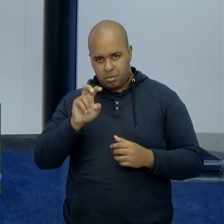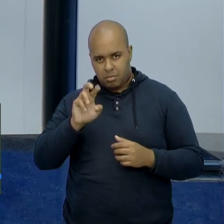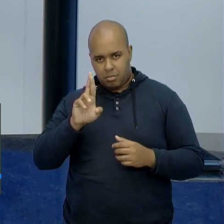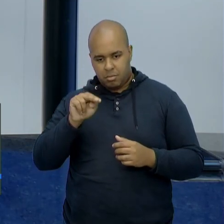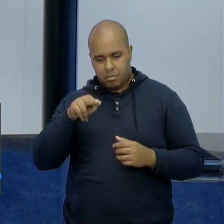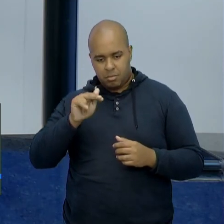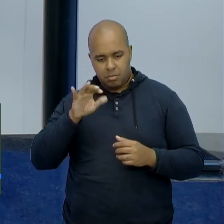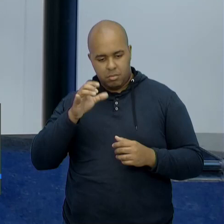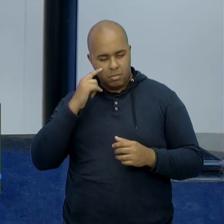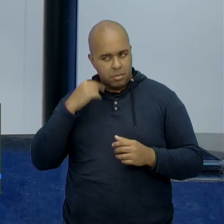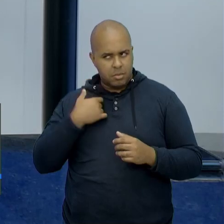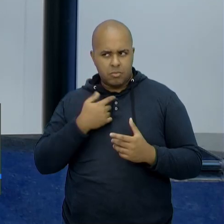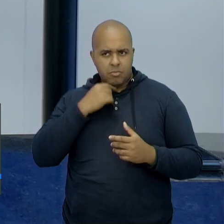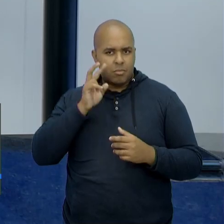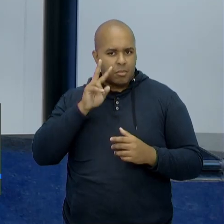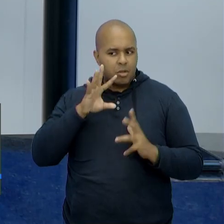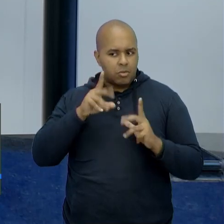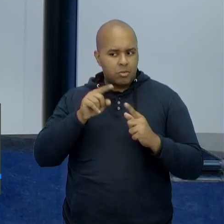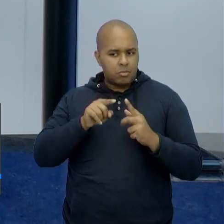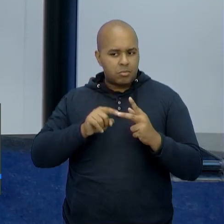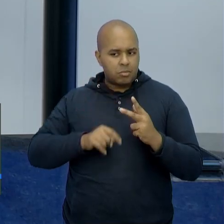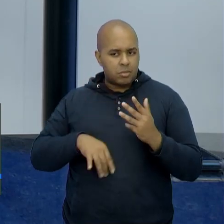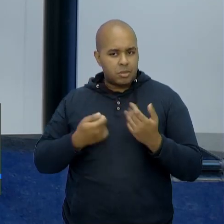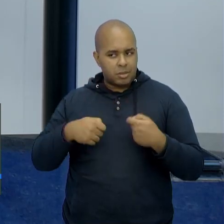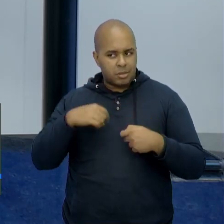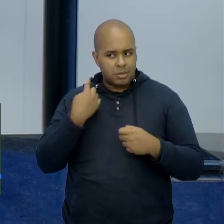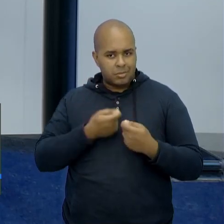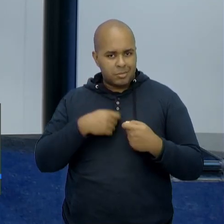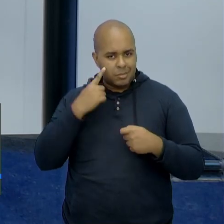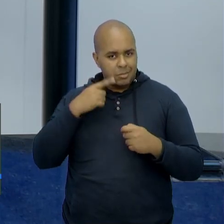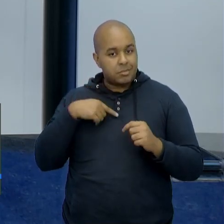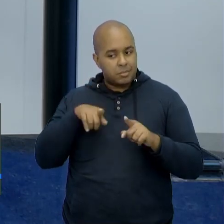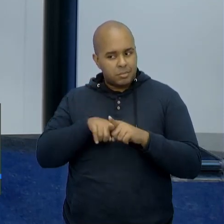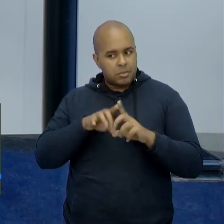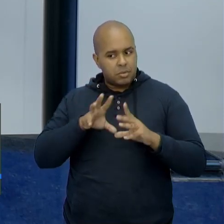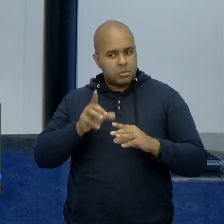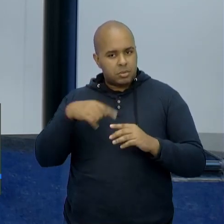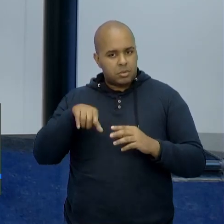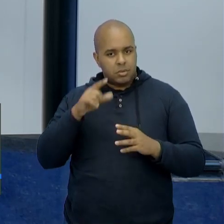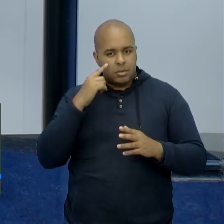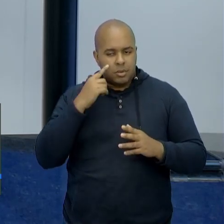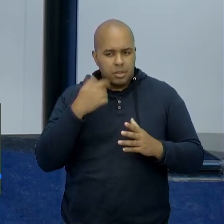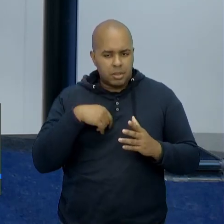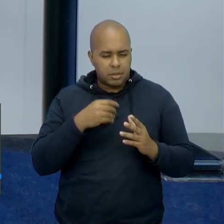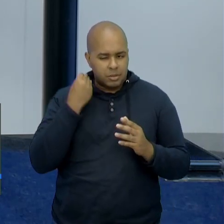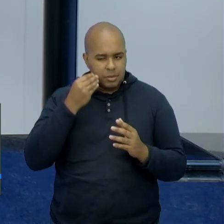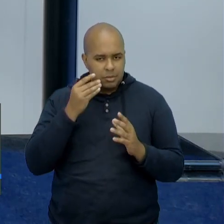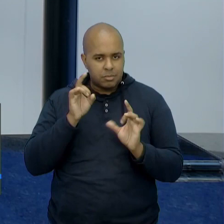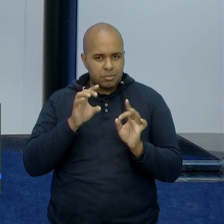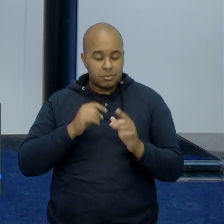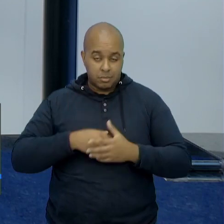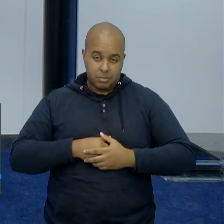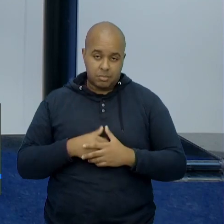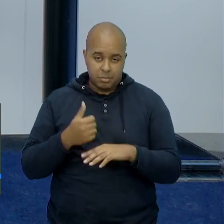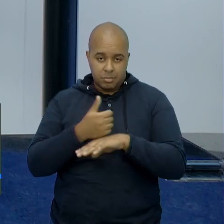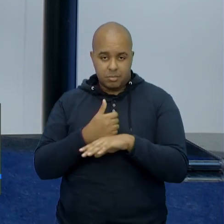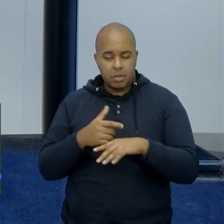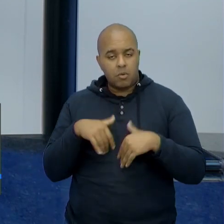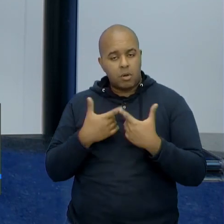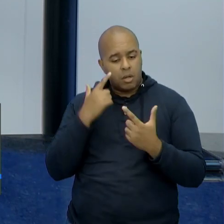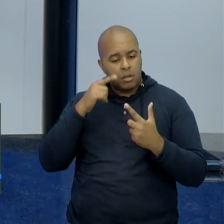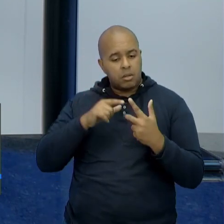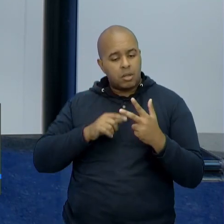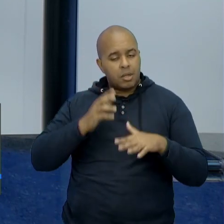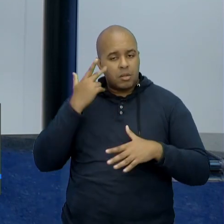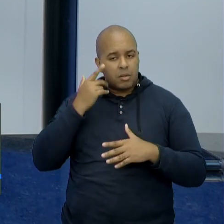consegue olhar para todos esses campos, a gente precisa realmente de todos esses especialistas. Quais